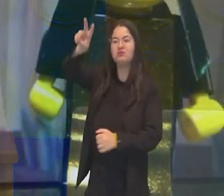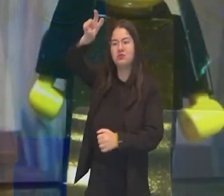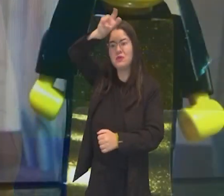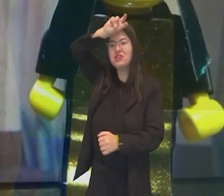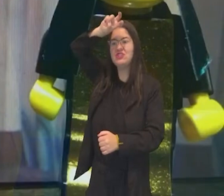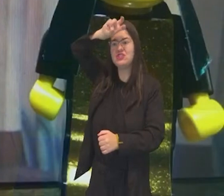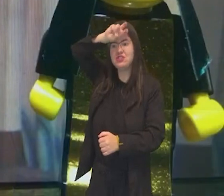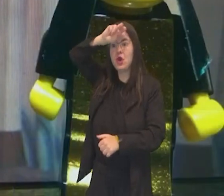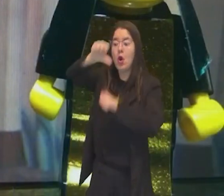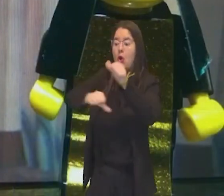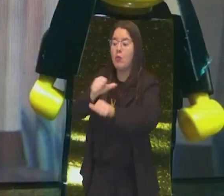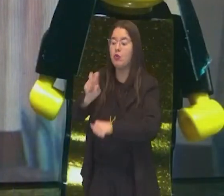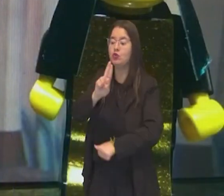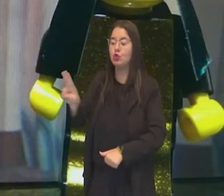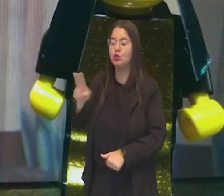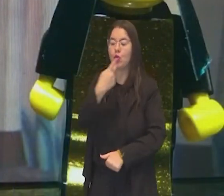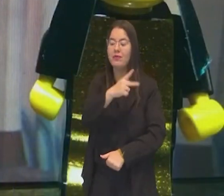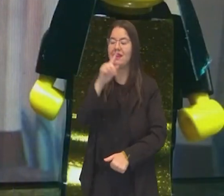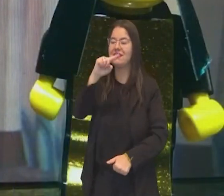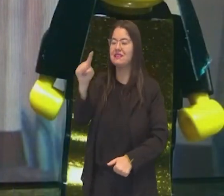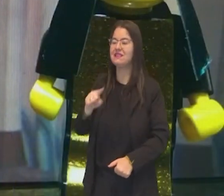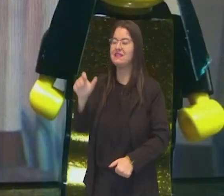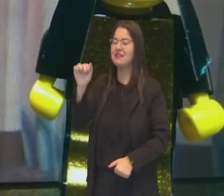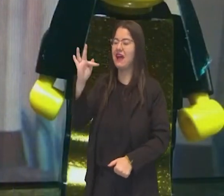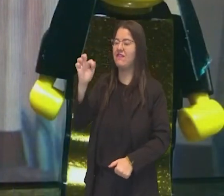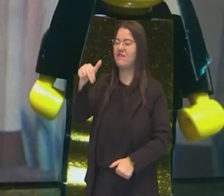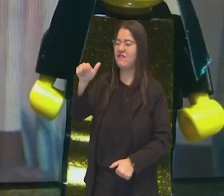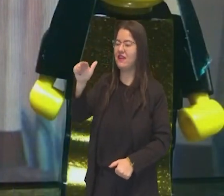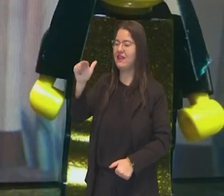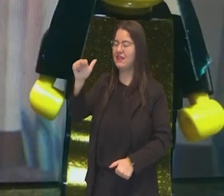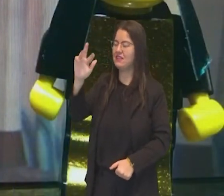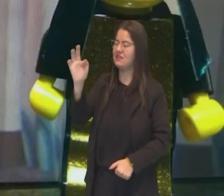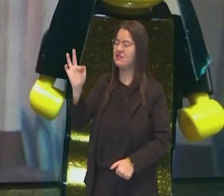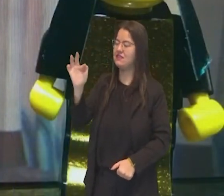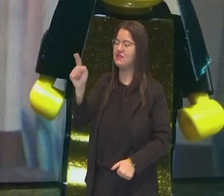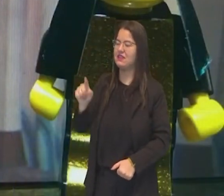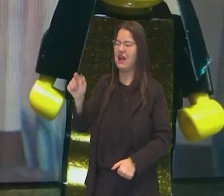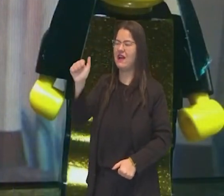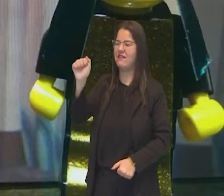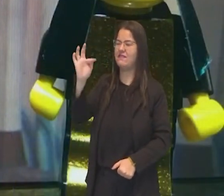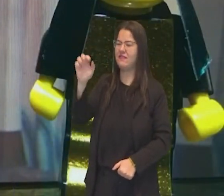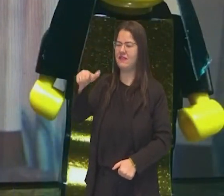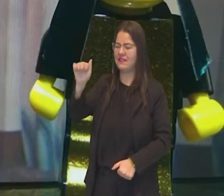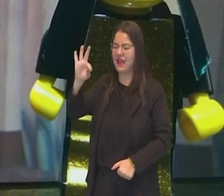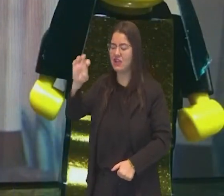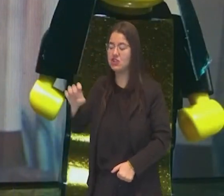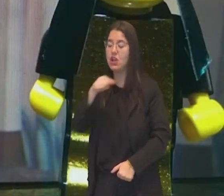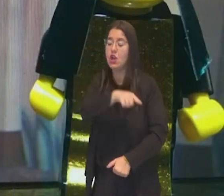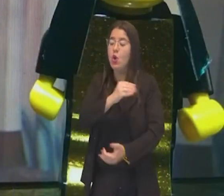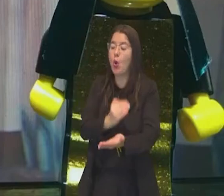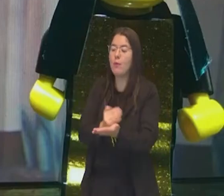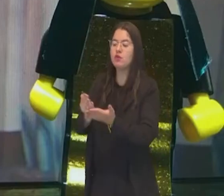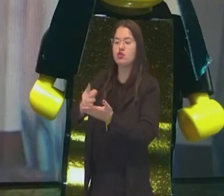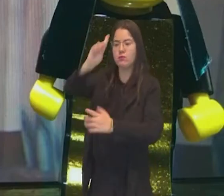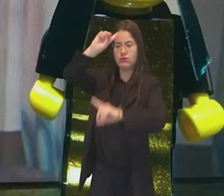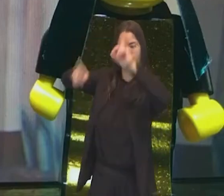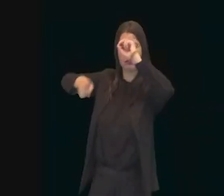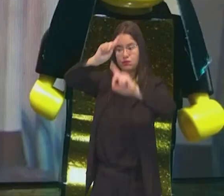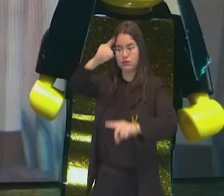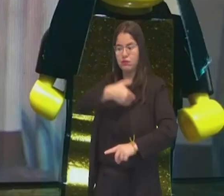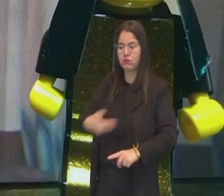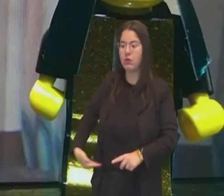para Zafenate-Paneia. E ele começou a governar e a